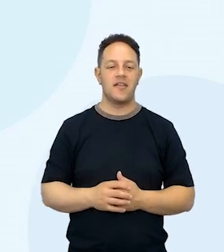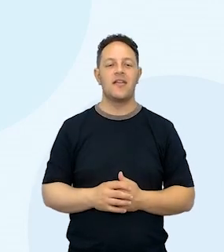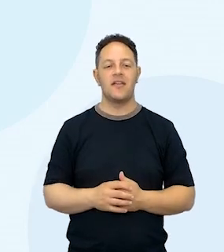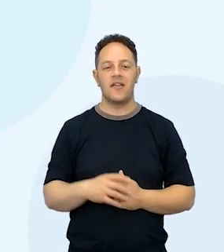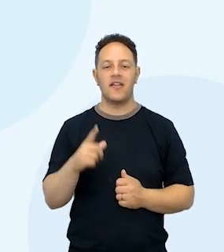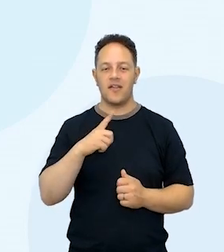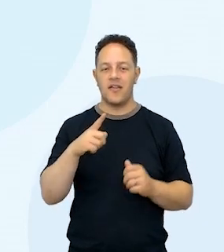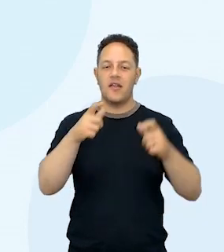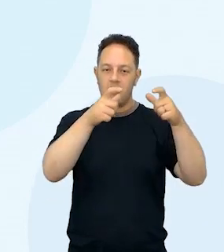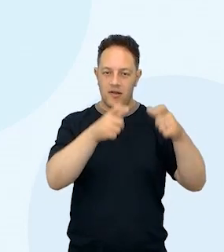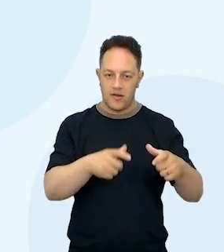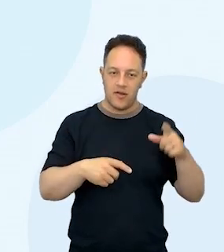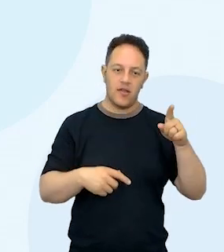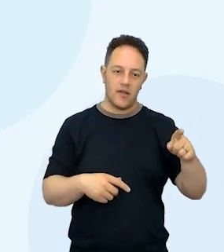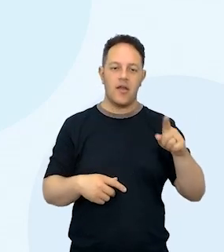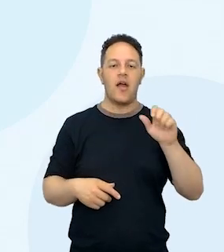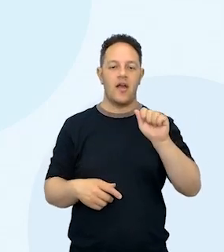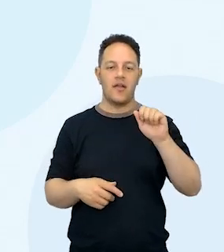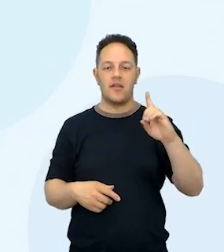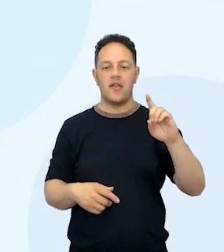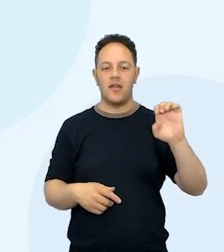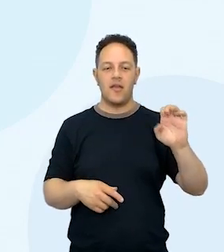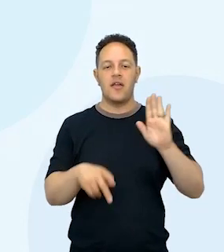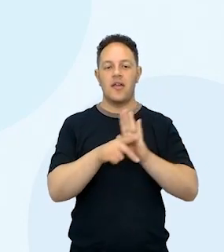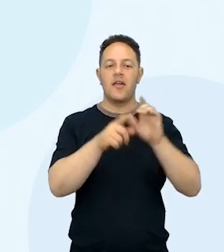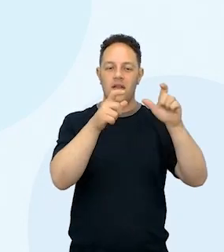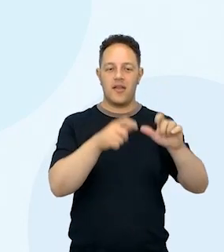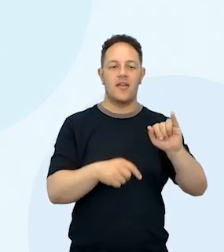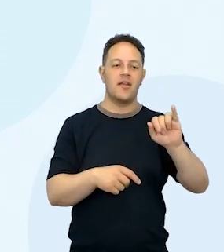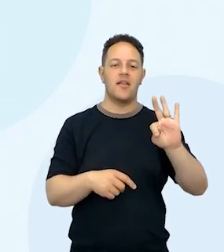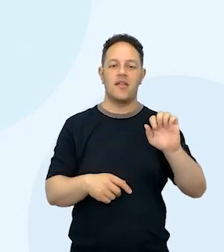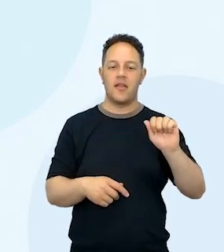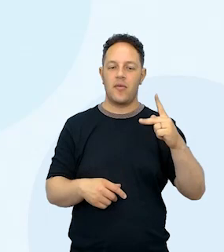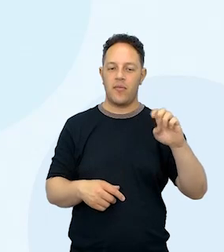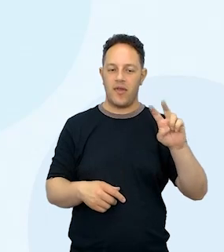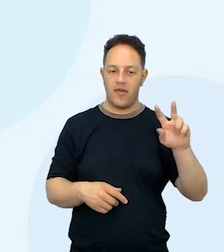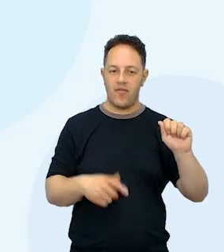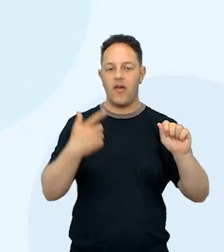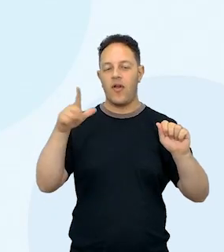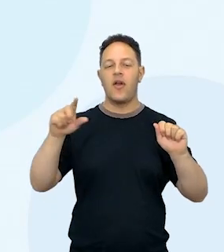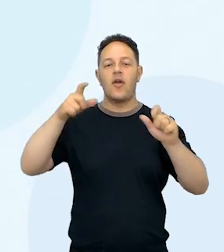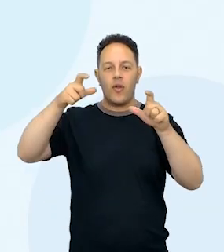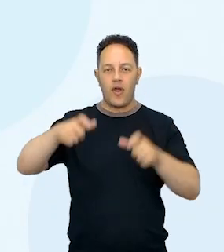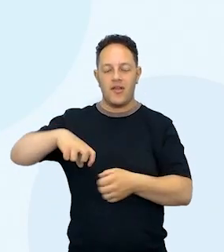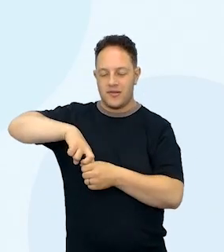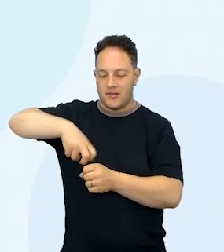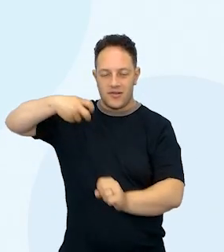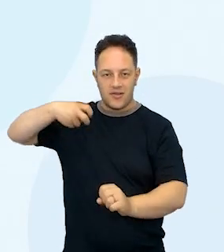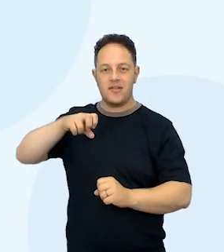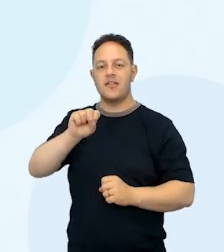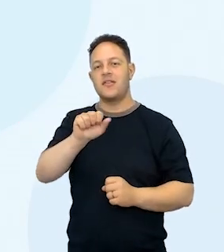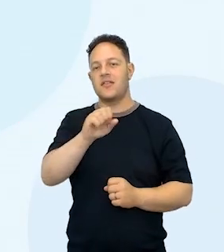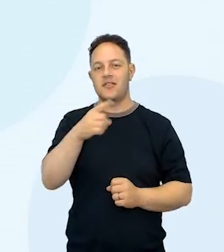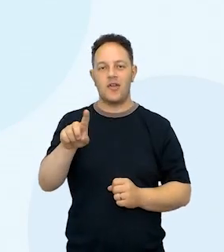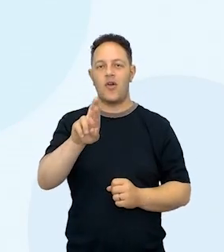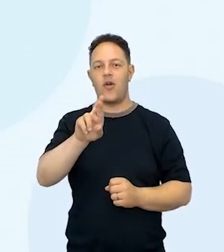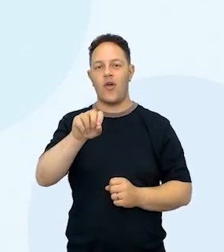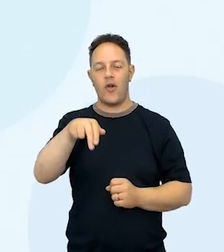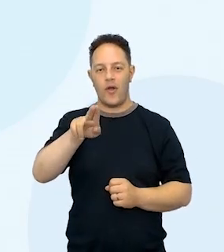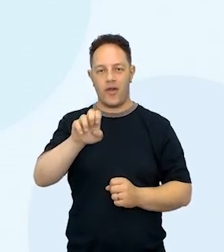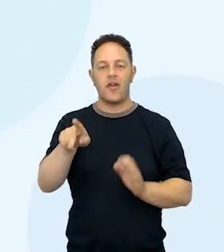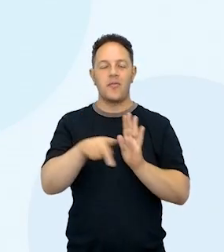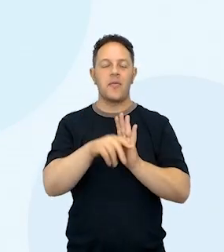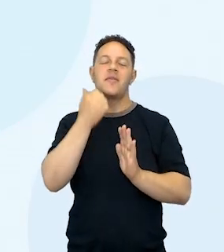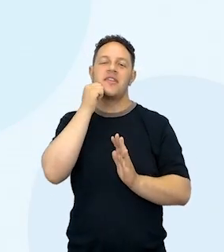A DE de Itapeva, que ganhou nos desafios matemáticos, muito bacana. E a DE de São Roque, na área de ciências da